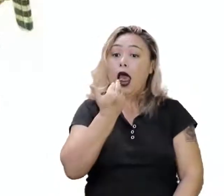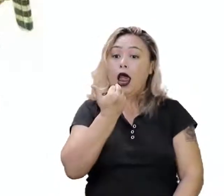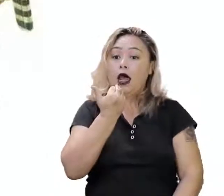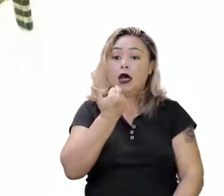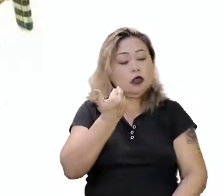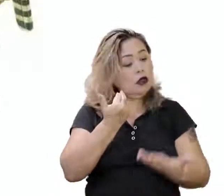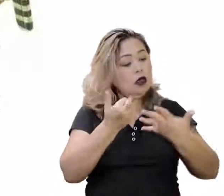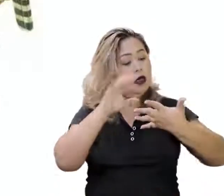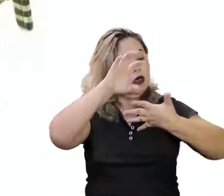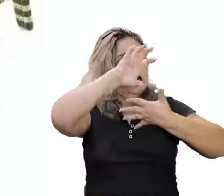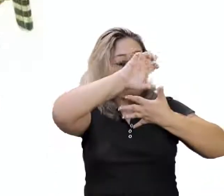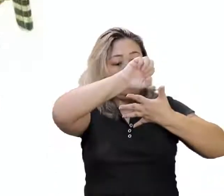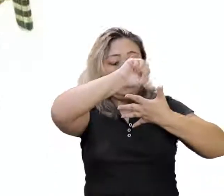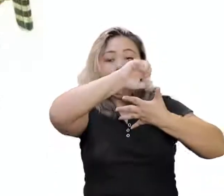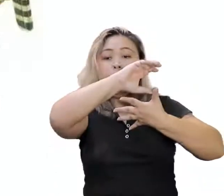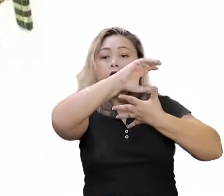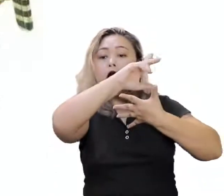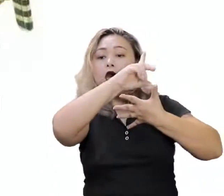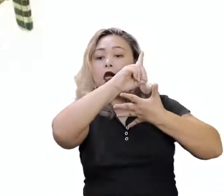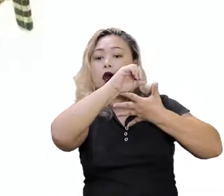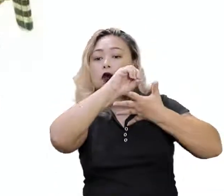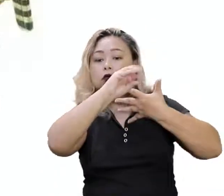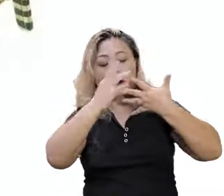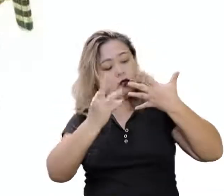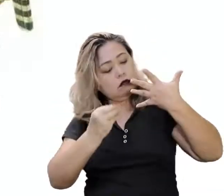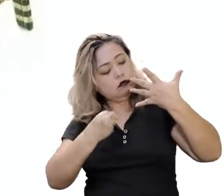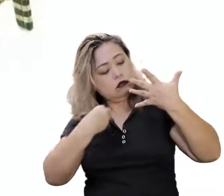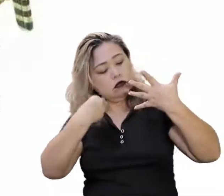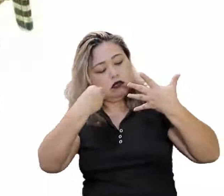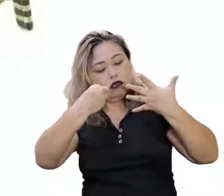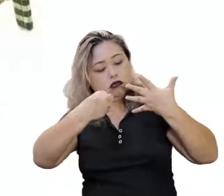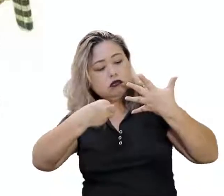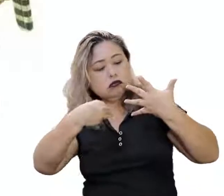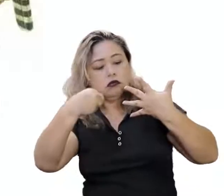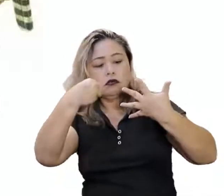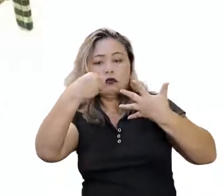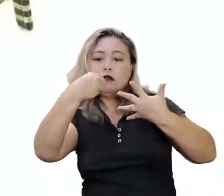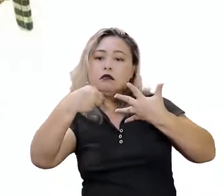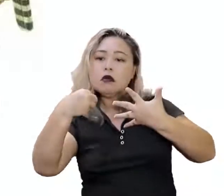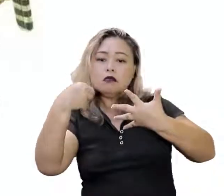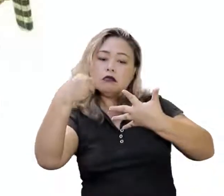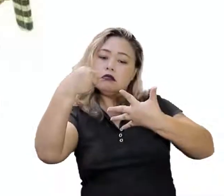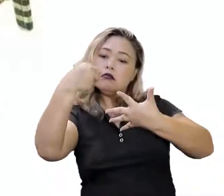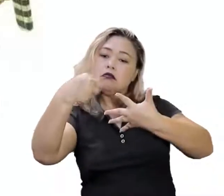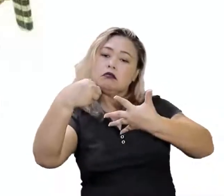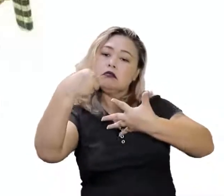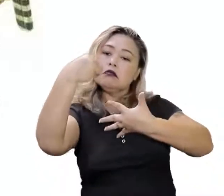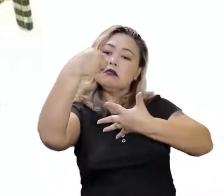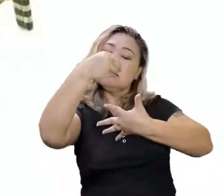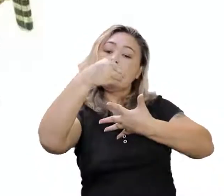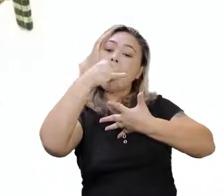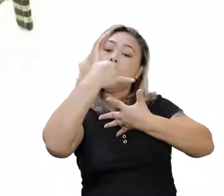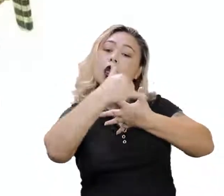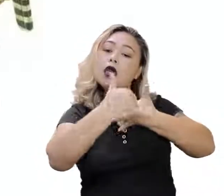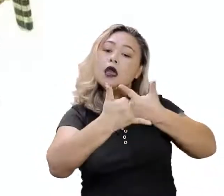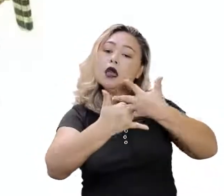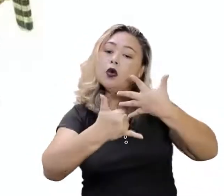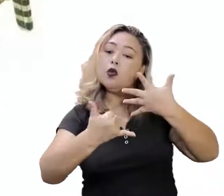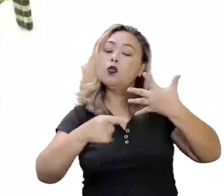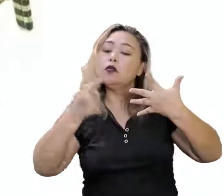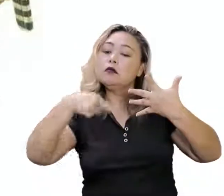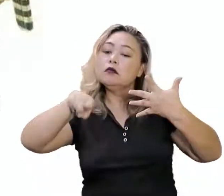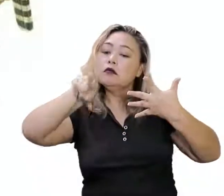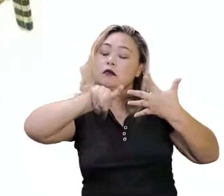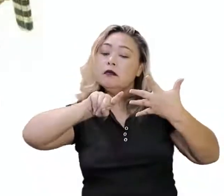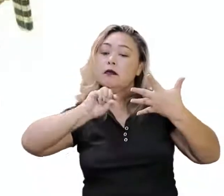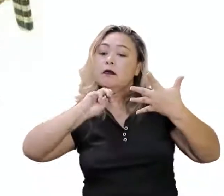em cadeia, a gente está falando de um fluxo. De quê, professora? Fluxo de energia e o